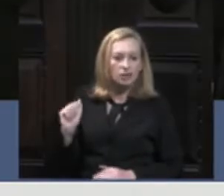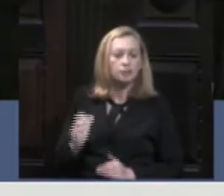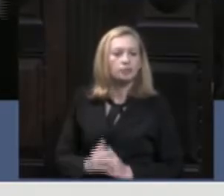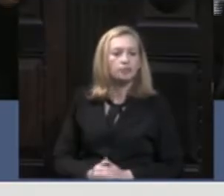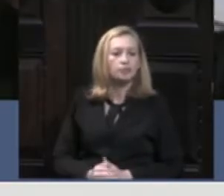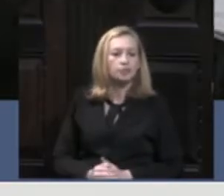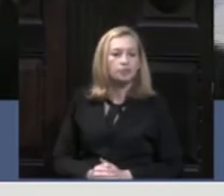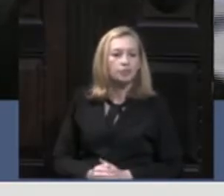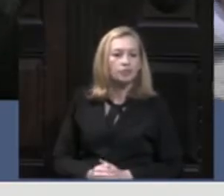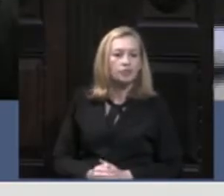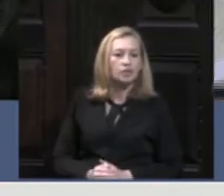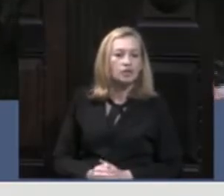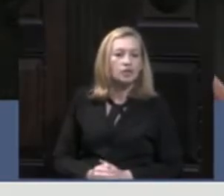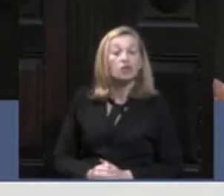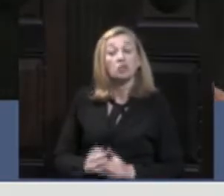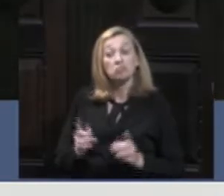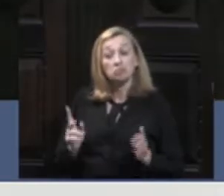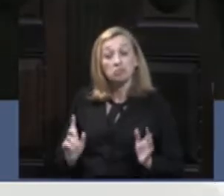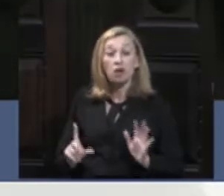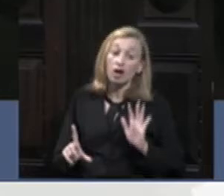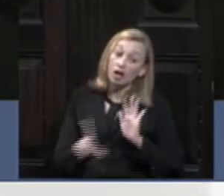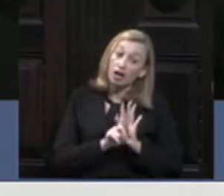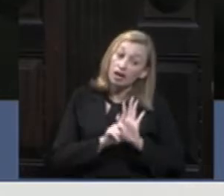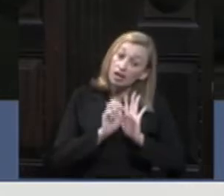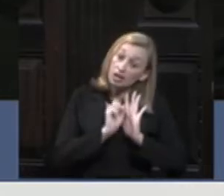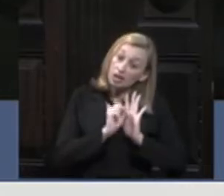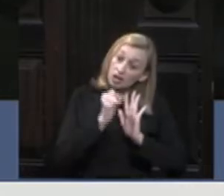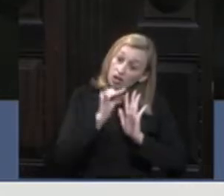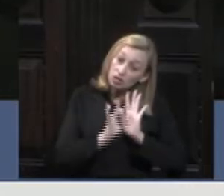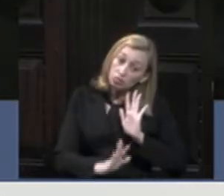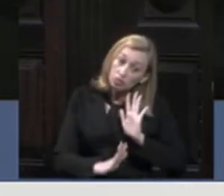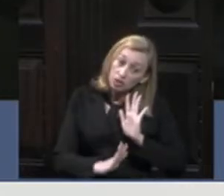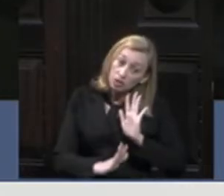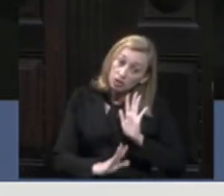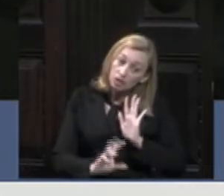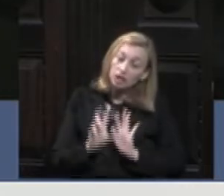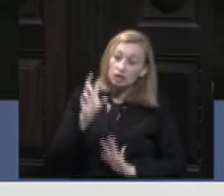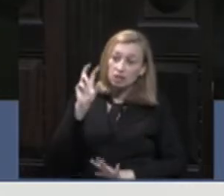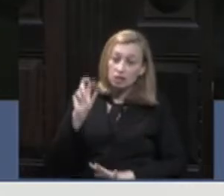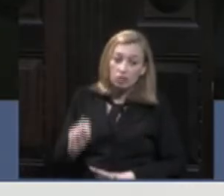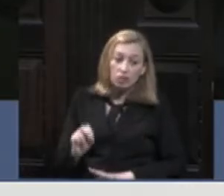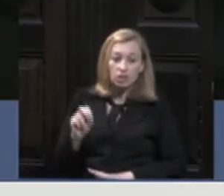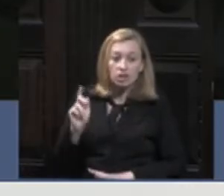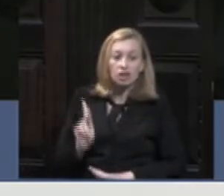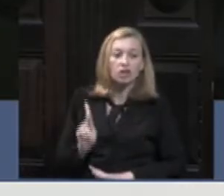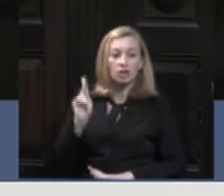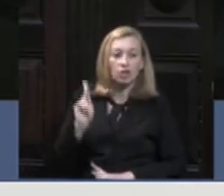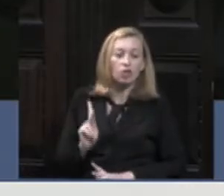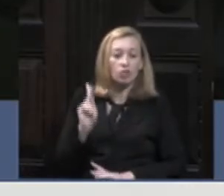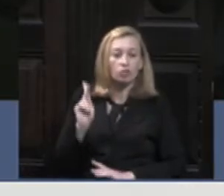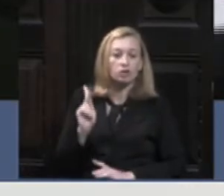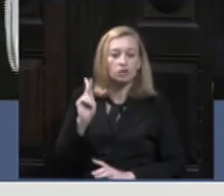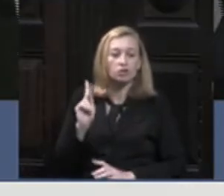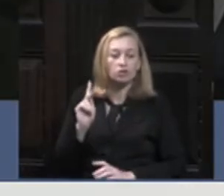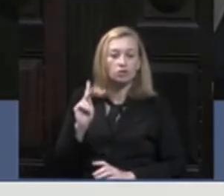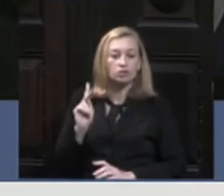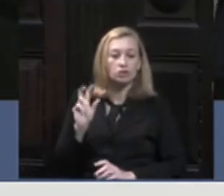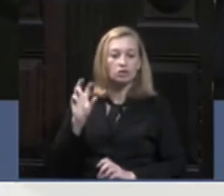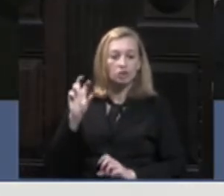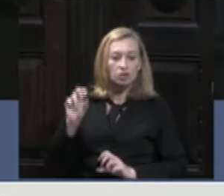E como rege a lei, a cada 50 quilômetros,